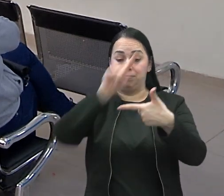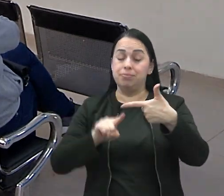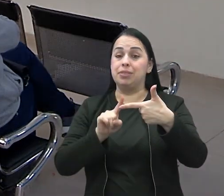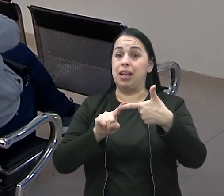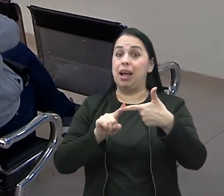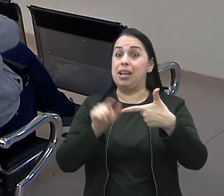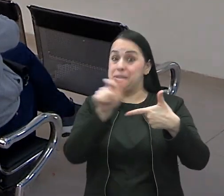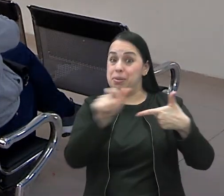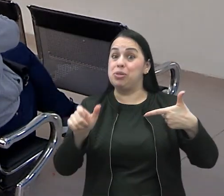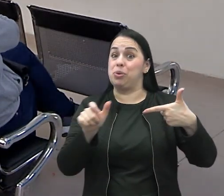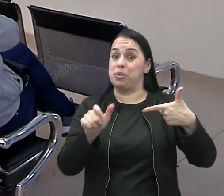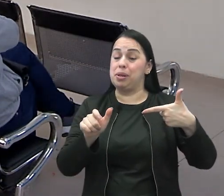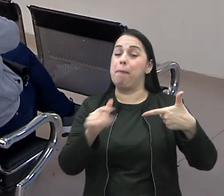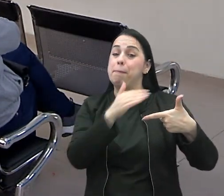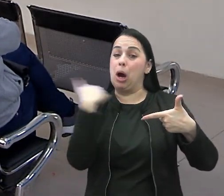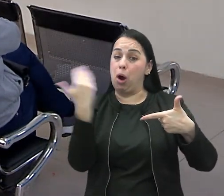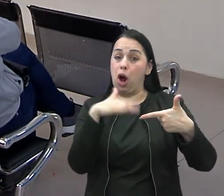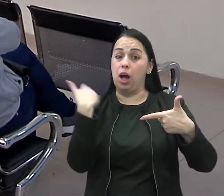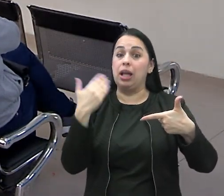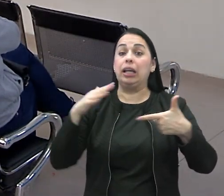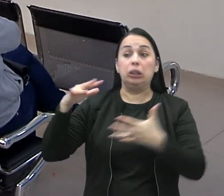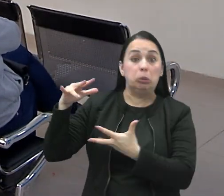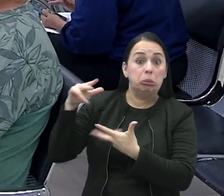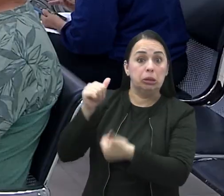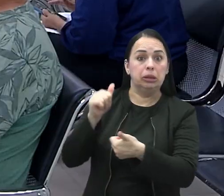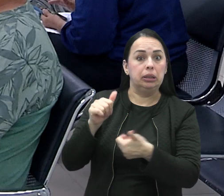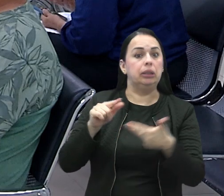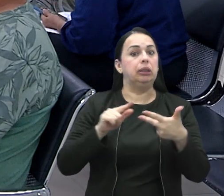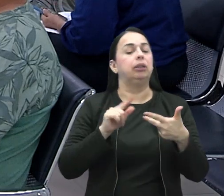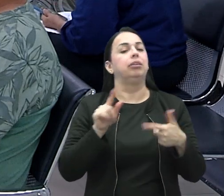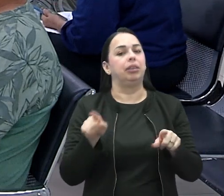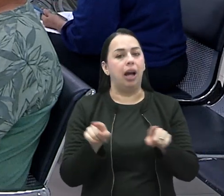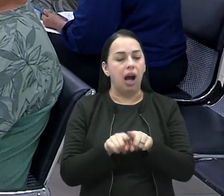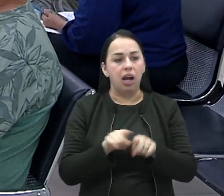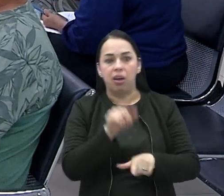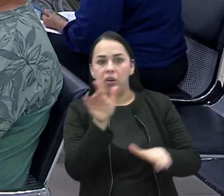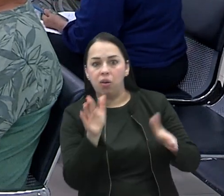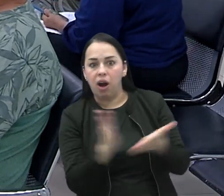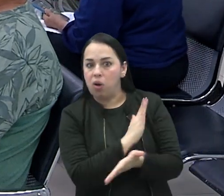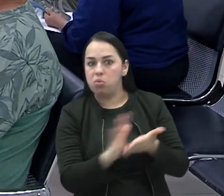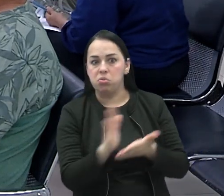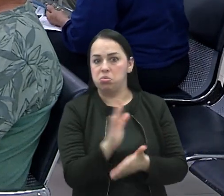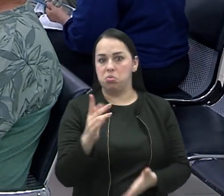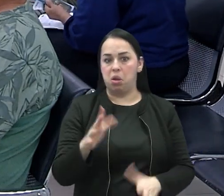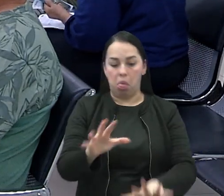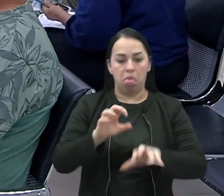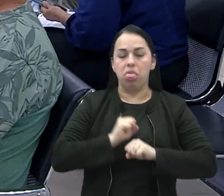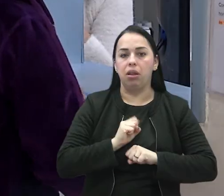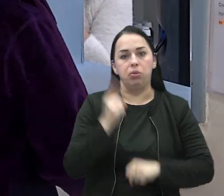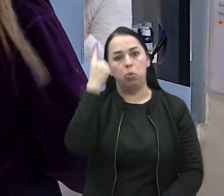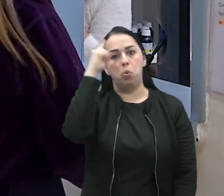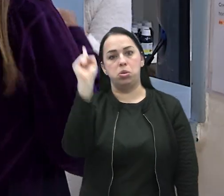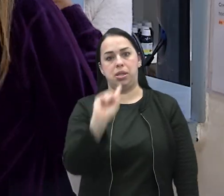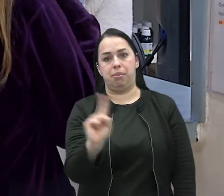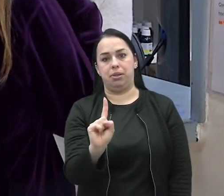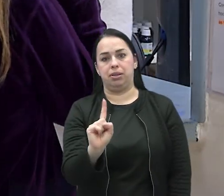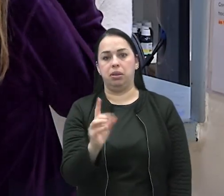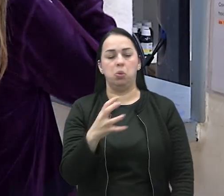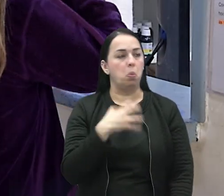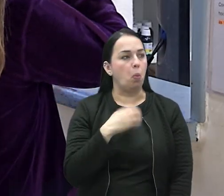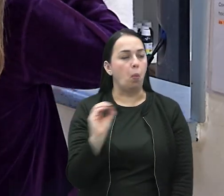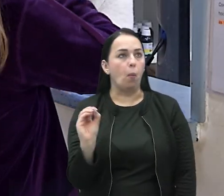segunda maior causa de morte por infecção no mundo. E pior, muitos nem sabem que estão infectados. Muitas